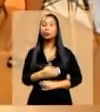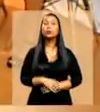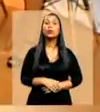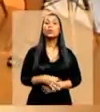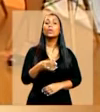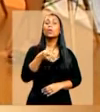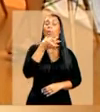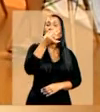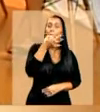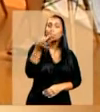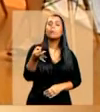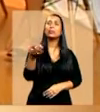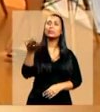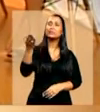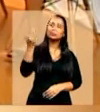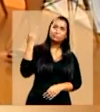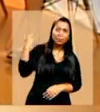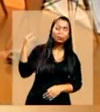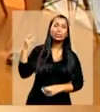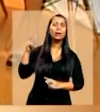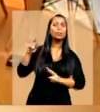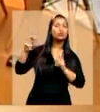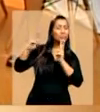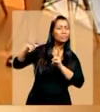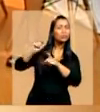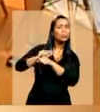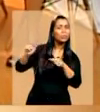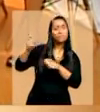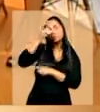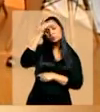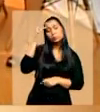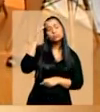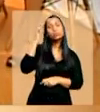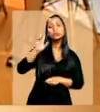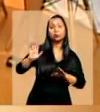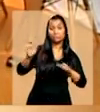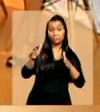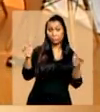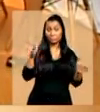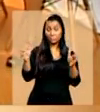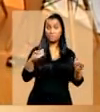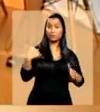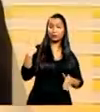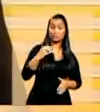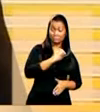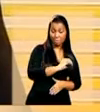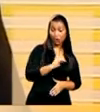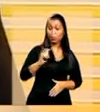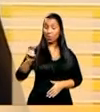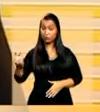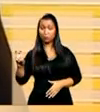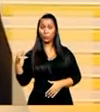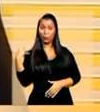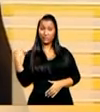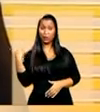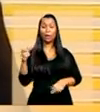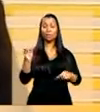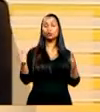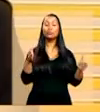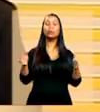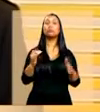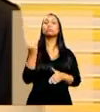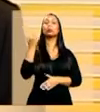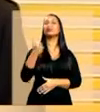aqui, comenta um pouco. Antigamente a gente tinha uma visão, a maioria das pessoas, que esse período do 0 a 5 anos é um período que não